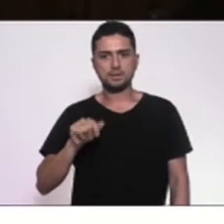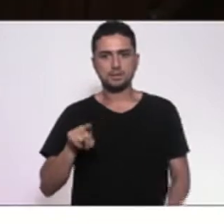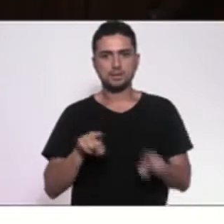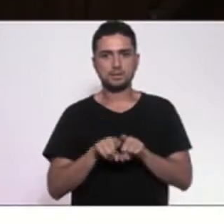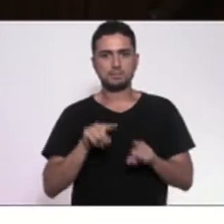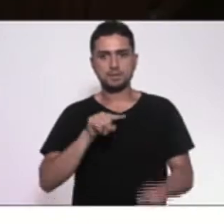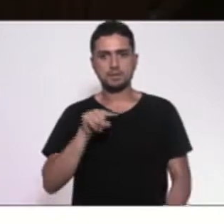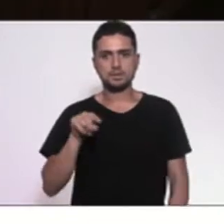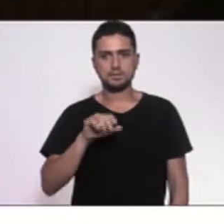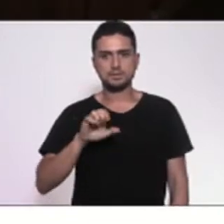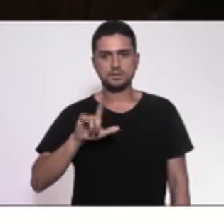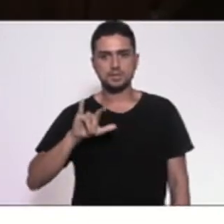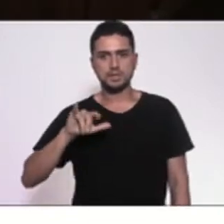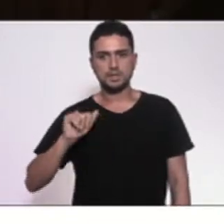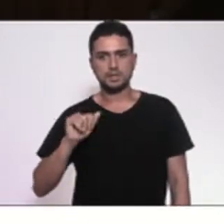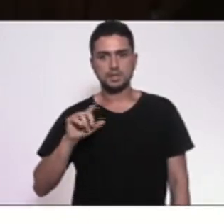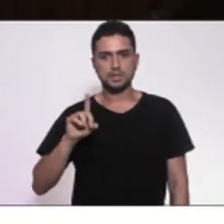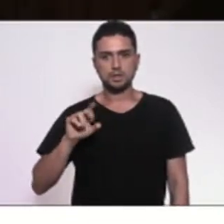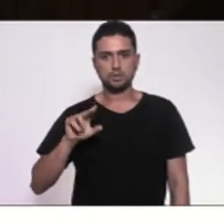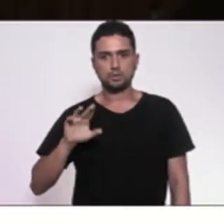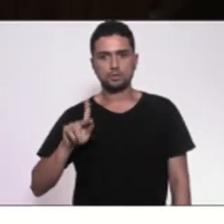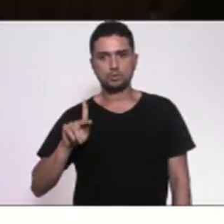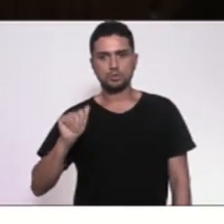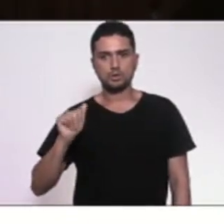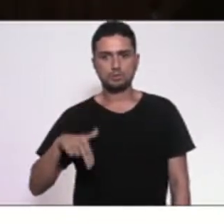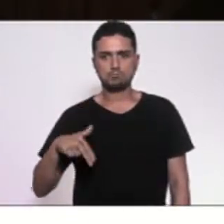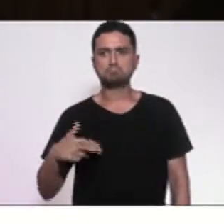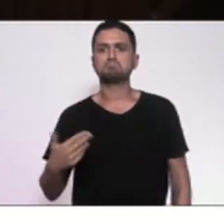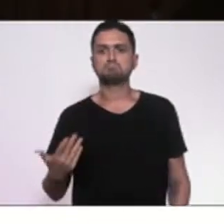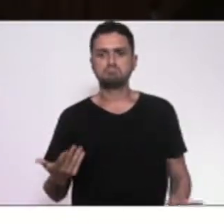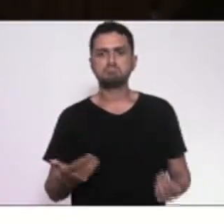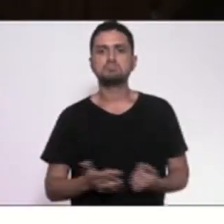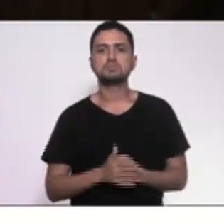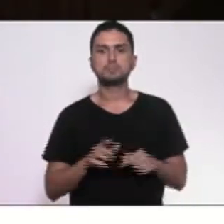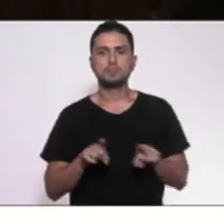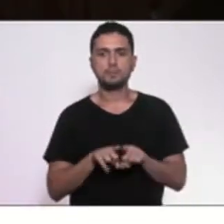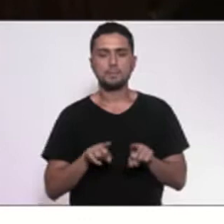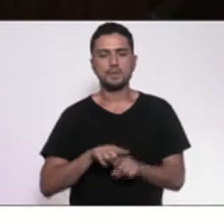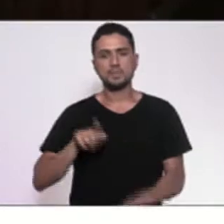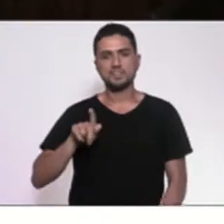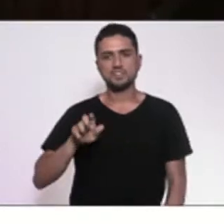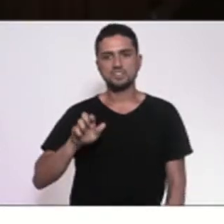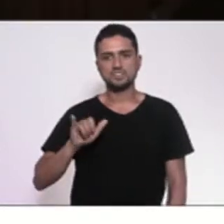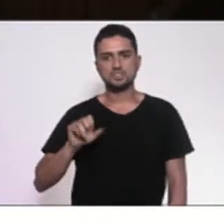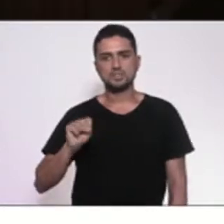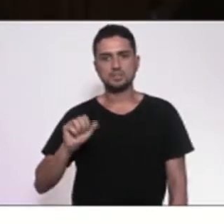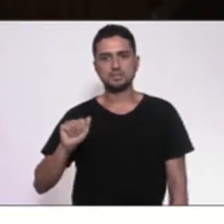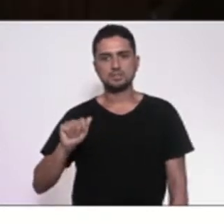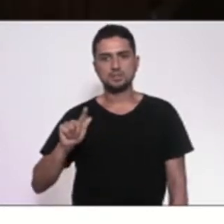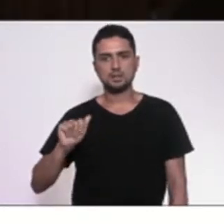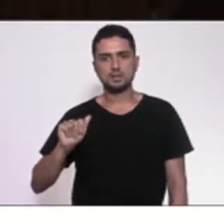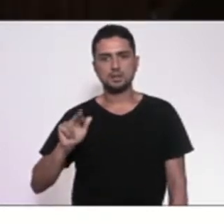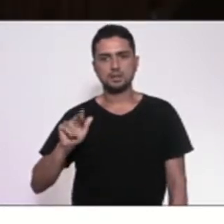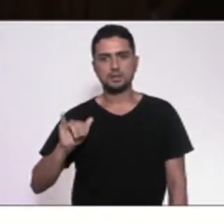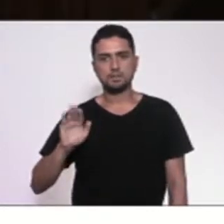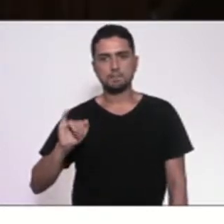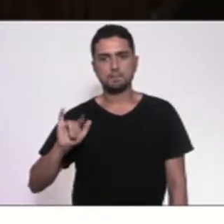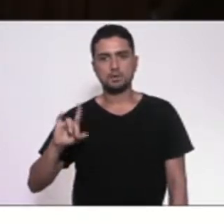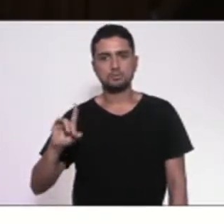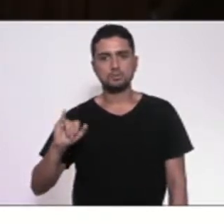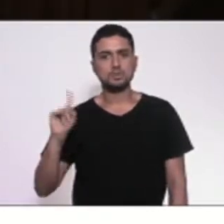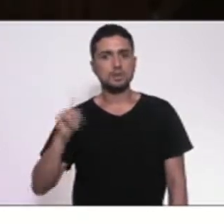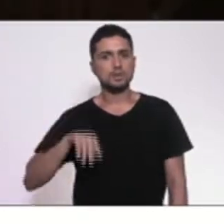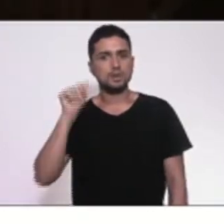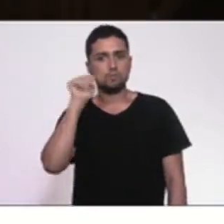Duncan. Trazer também, senhora presidente, uma homenagem a Geisa Garibaldi, idealizadora da Concreto